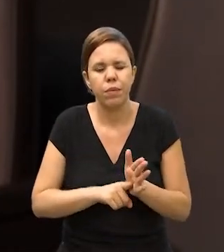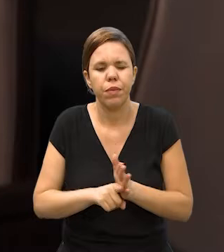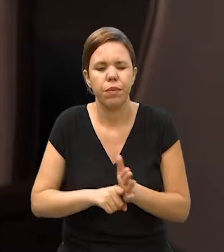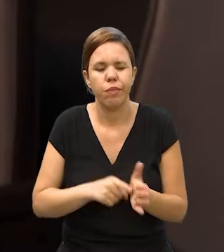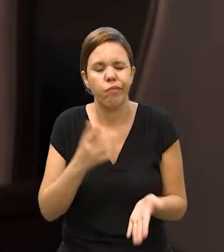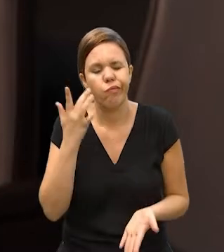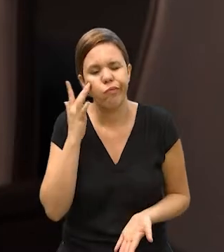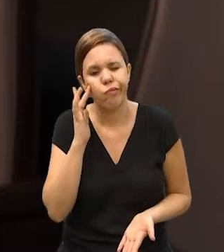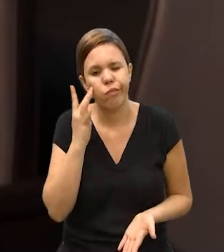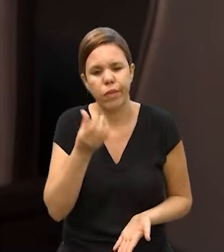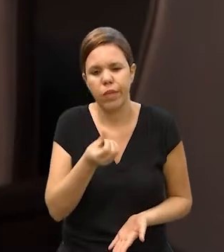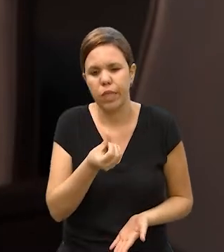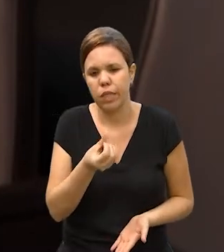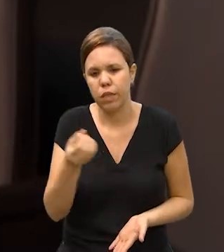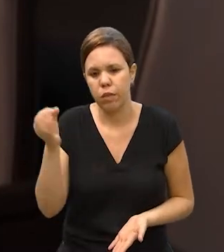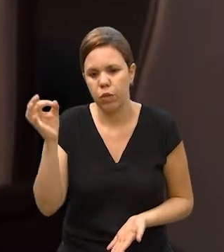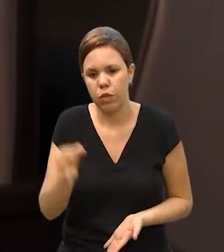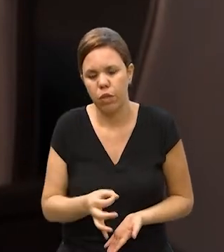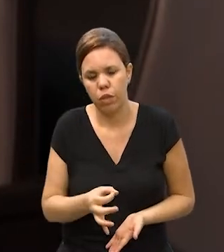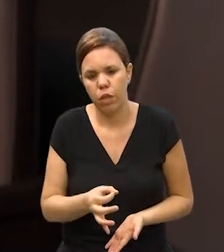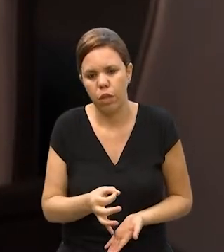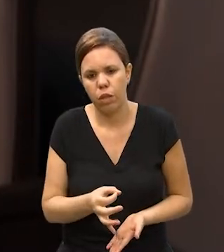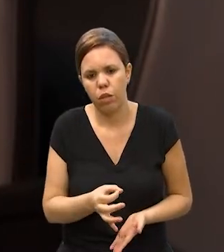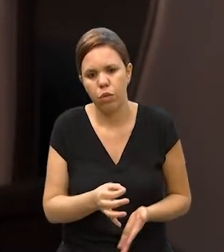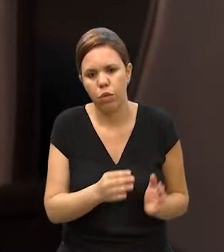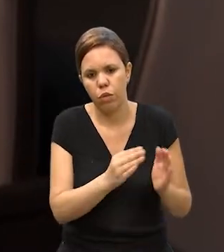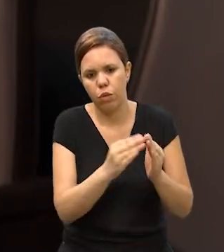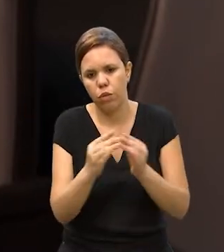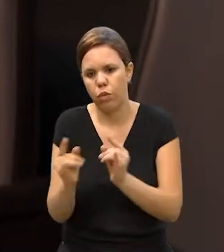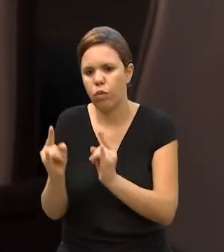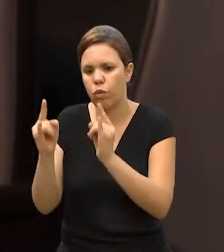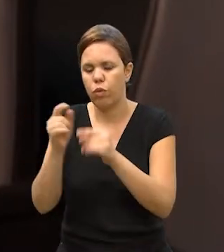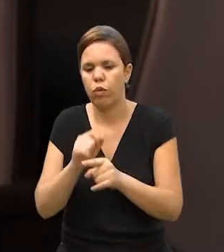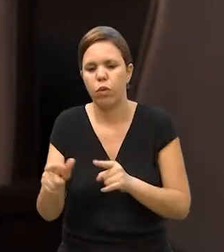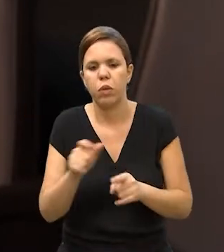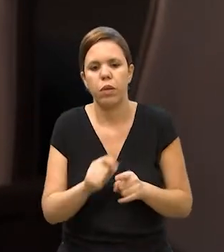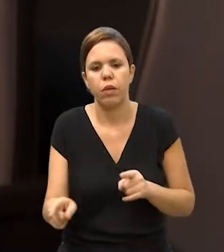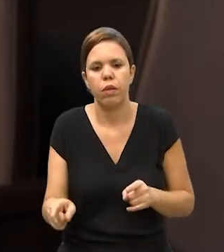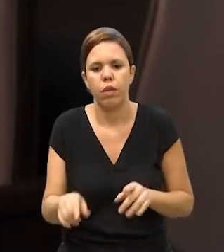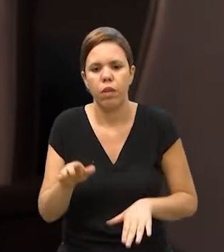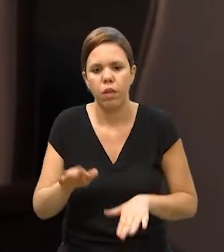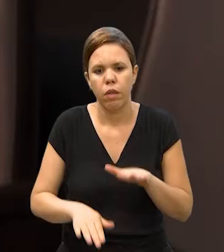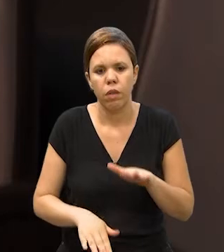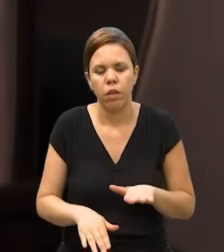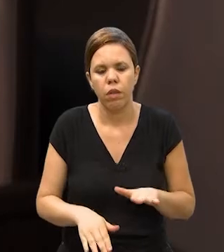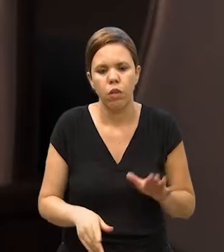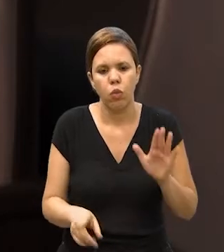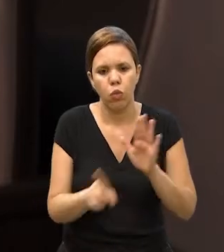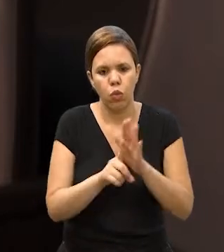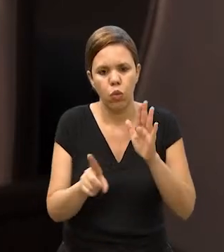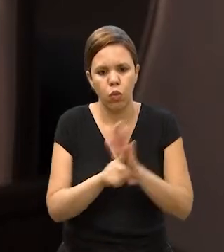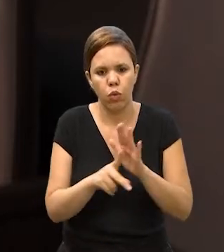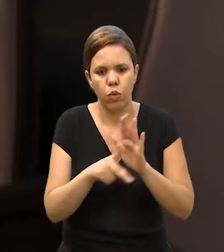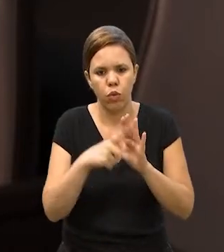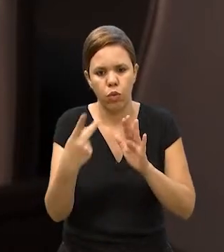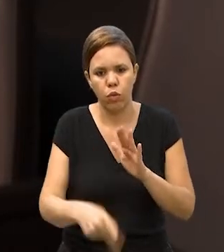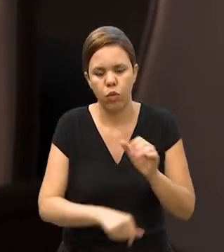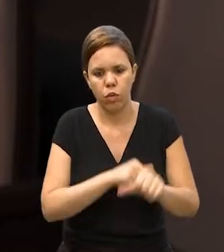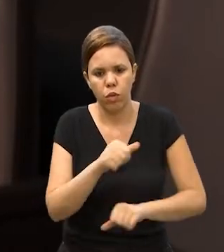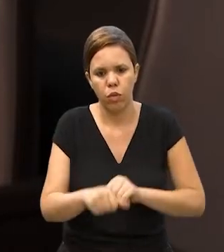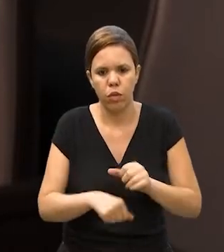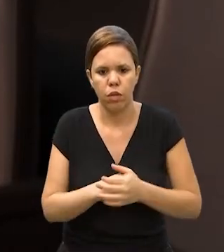que 60% dos imóveis para locação. Muitas vezes o proprietário está